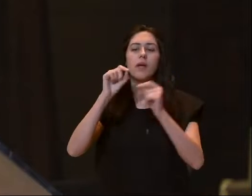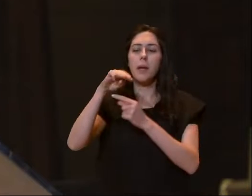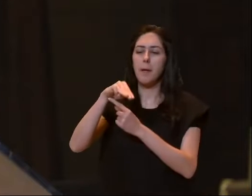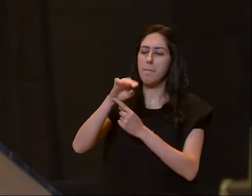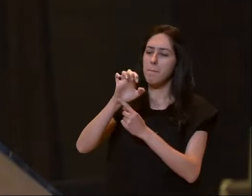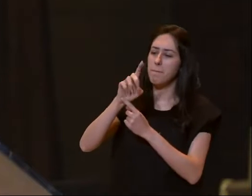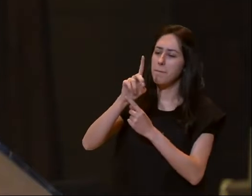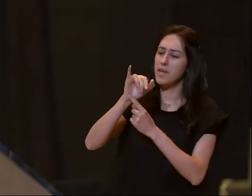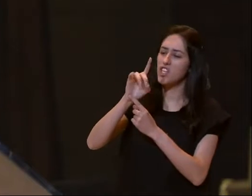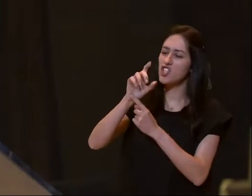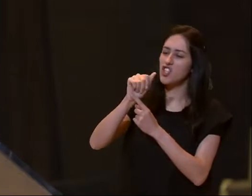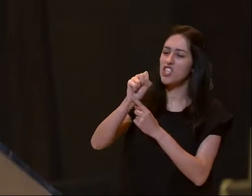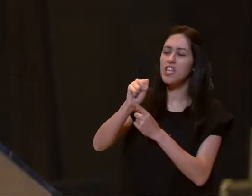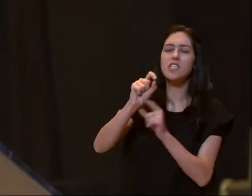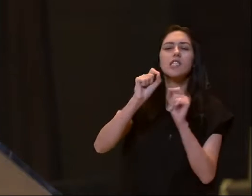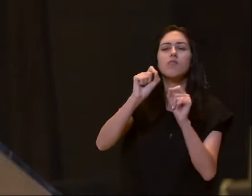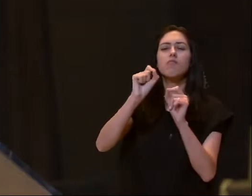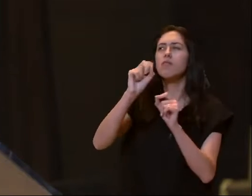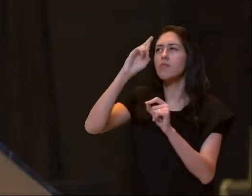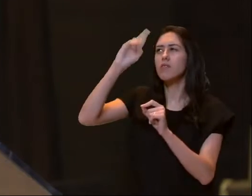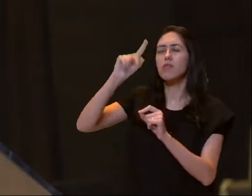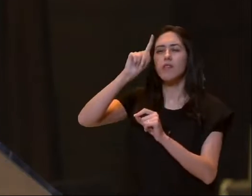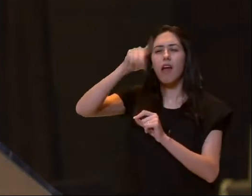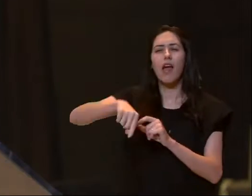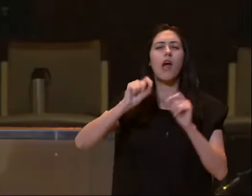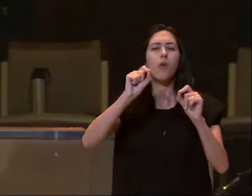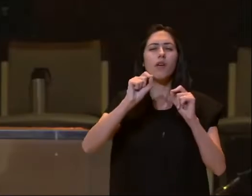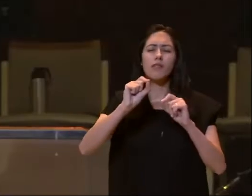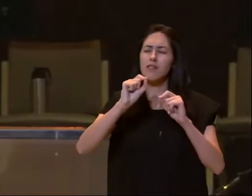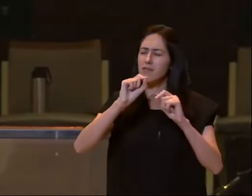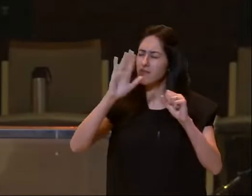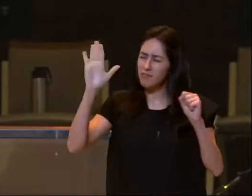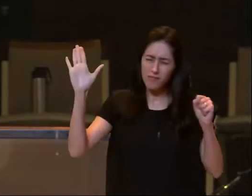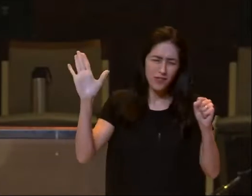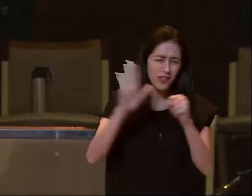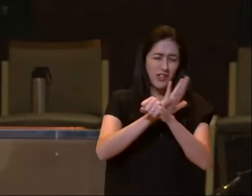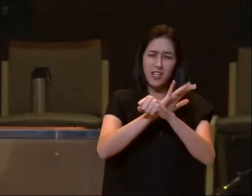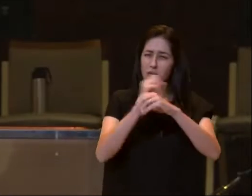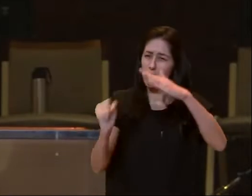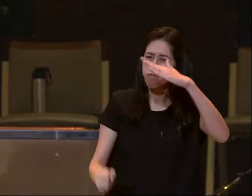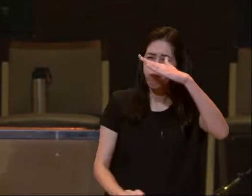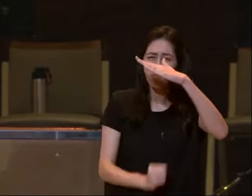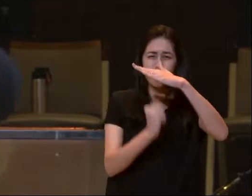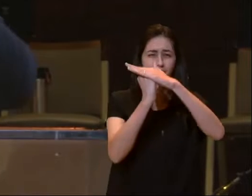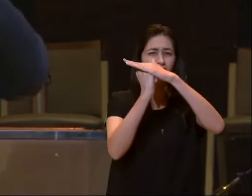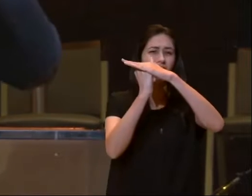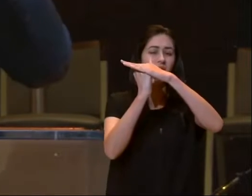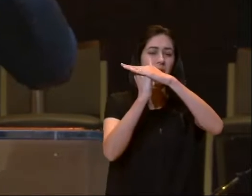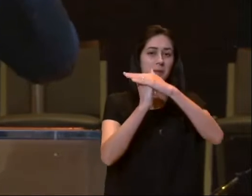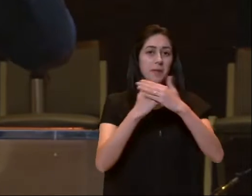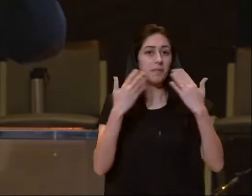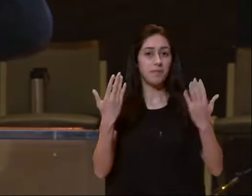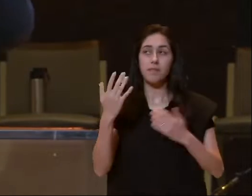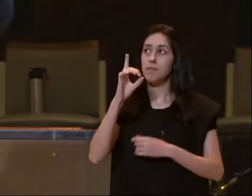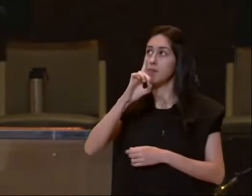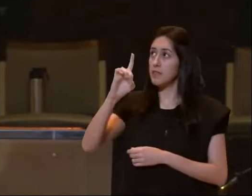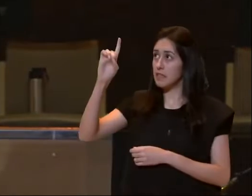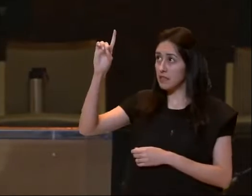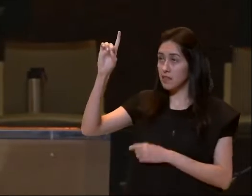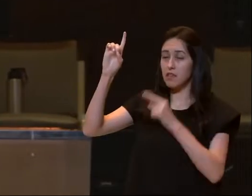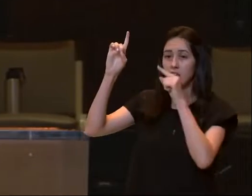falar que elas são recalcadas, sacudidas e abundantes. O nosso Deus, Ele é um